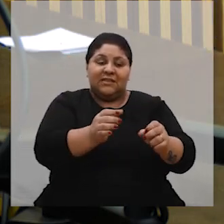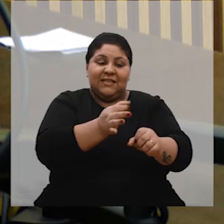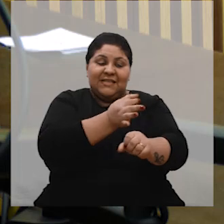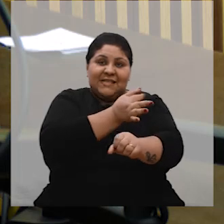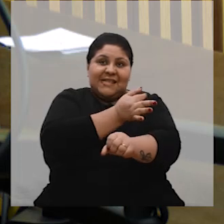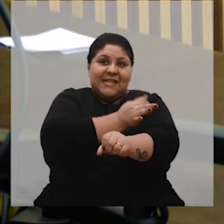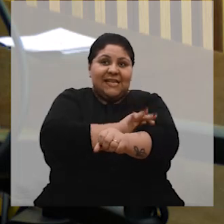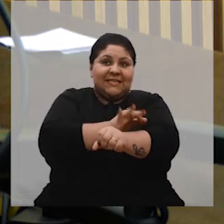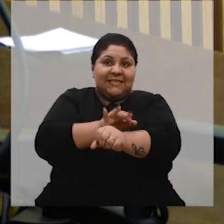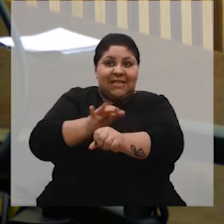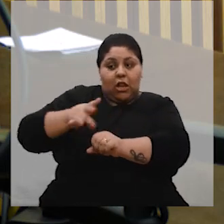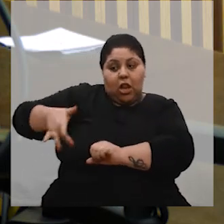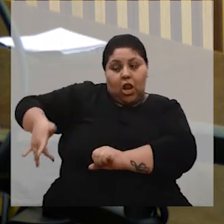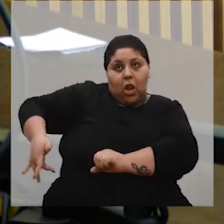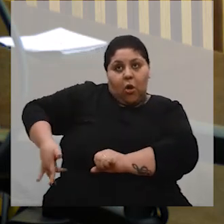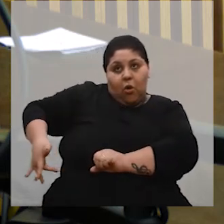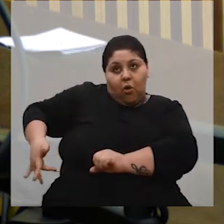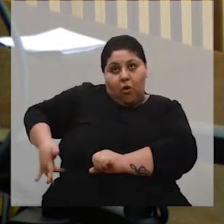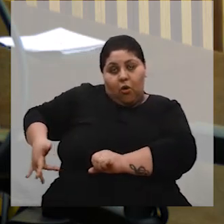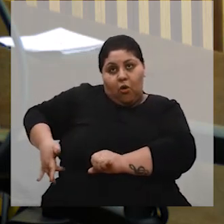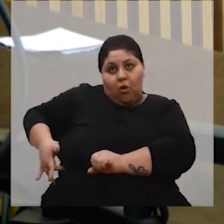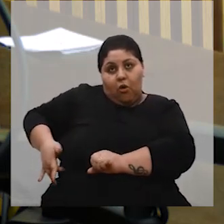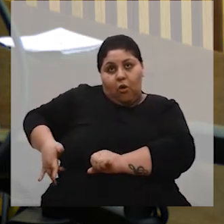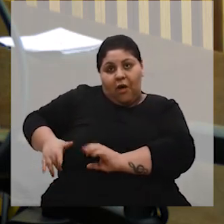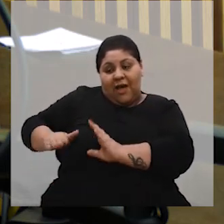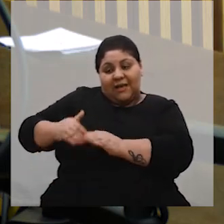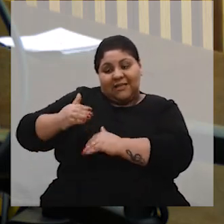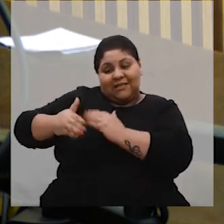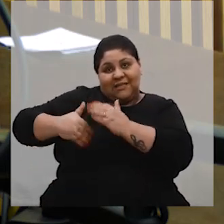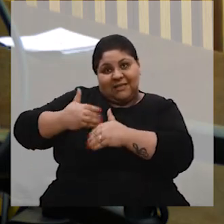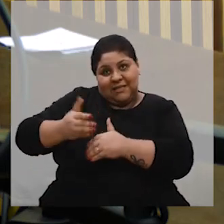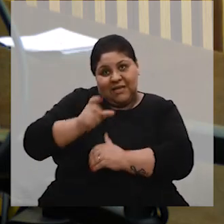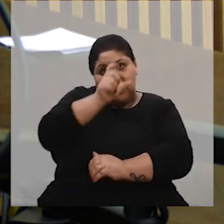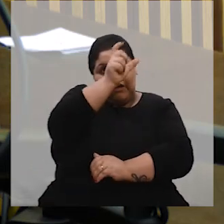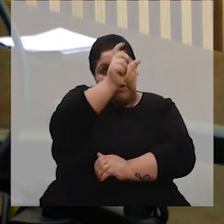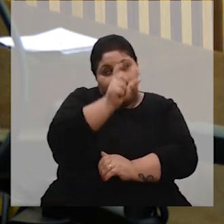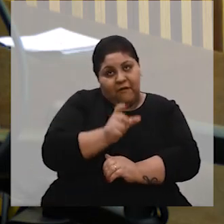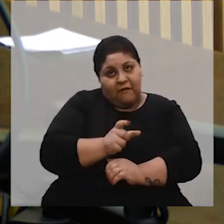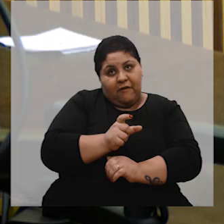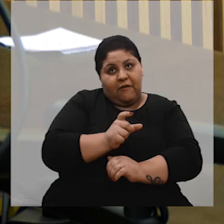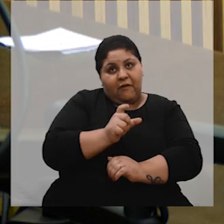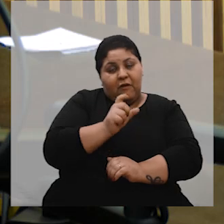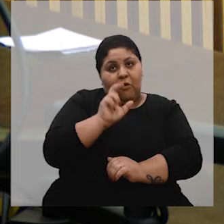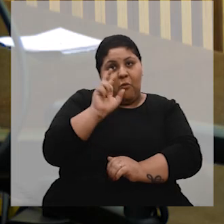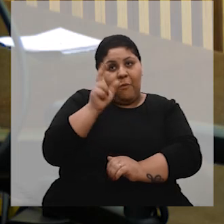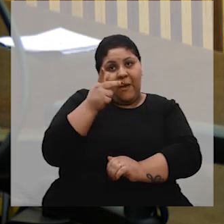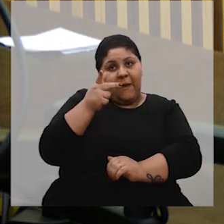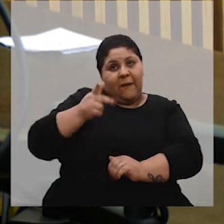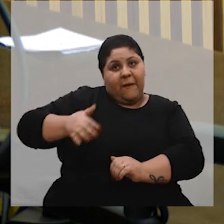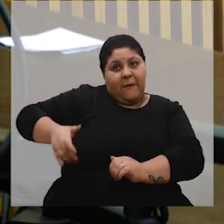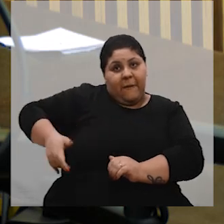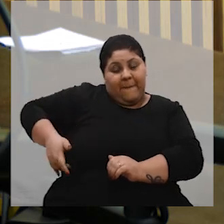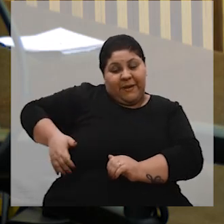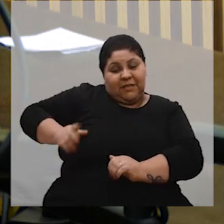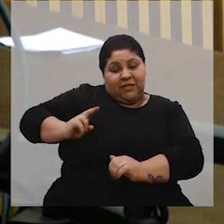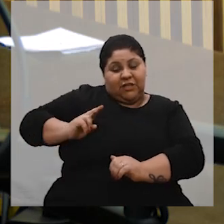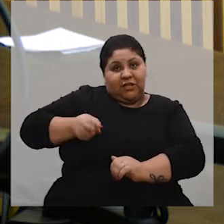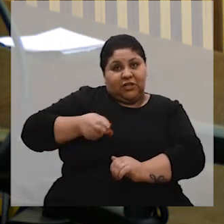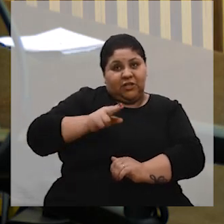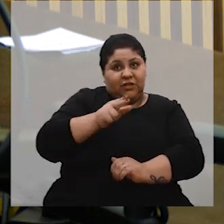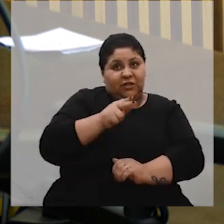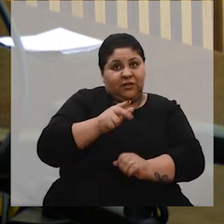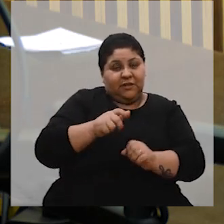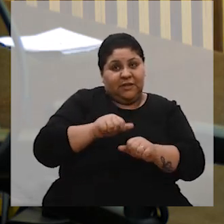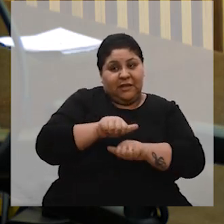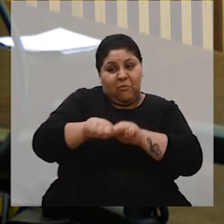do fígado. A cascata natural dos eventos é o paciente adquirir uma hepatite crônica, essa hepatite